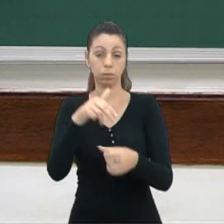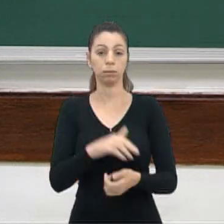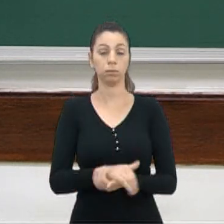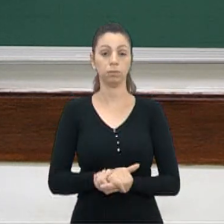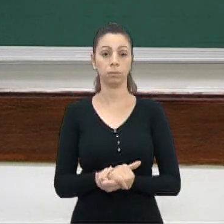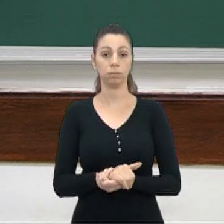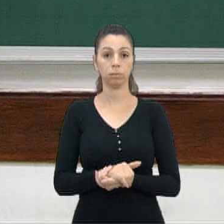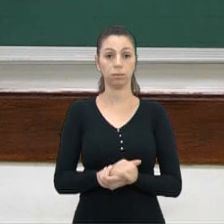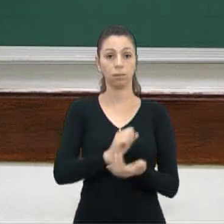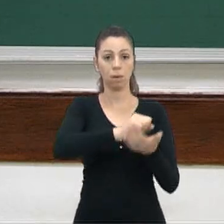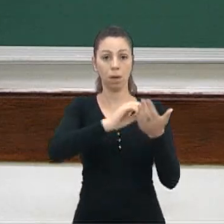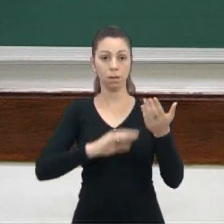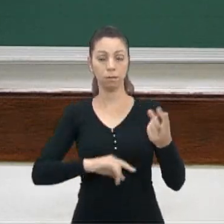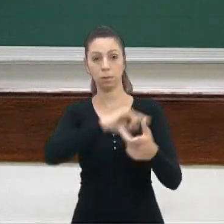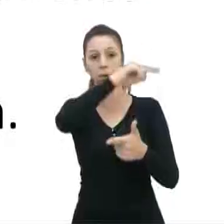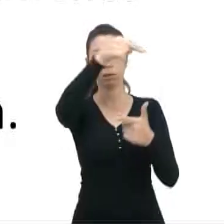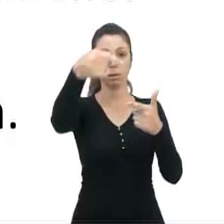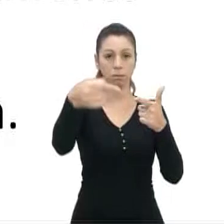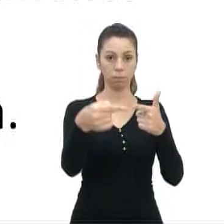ao exercício 2.